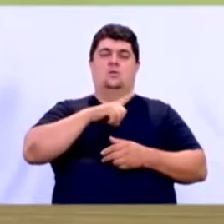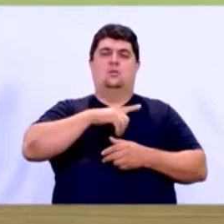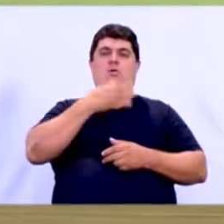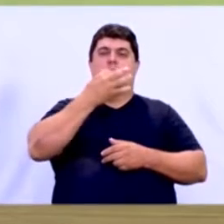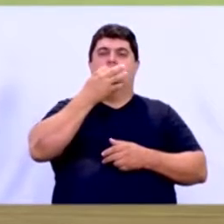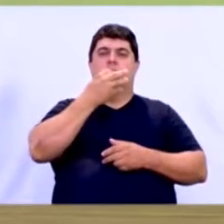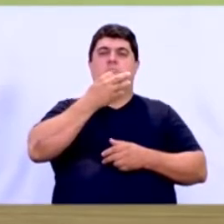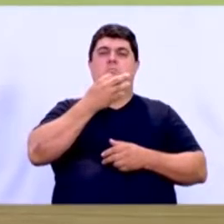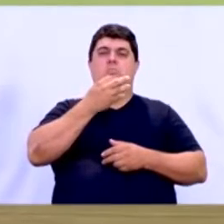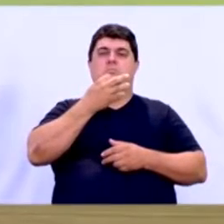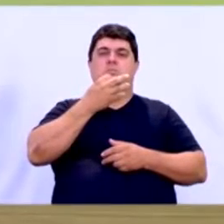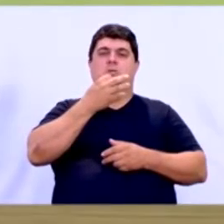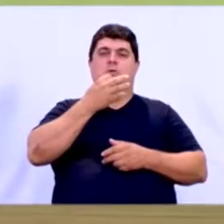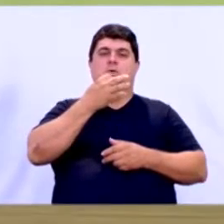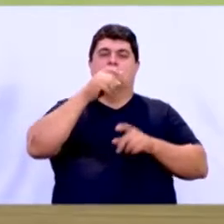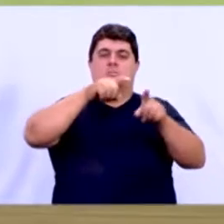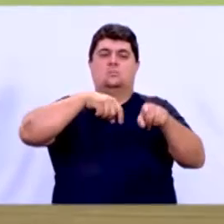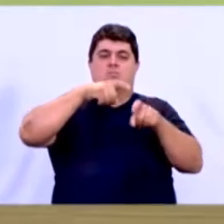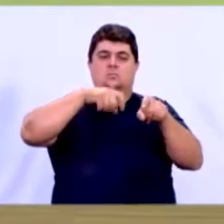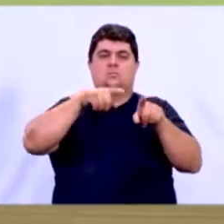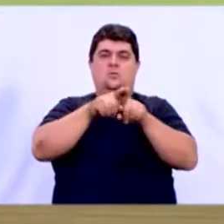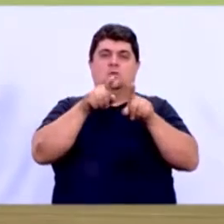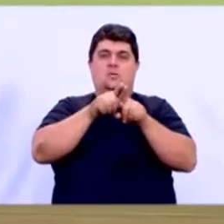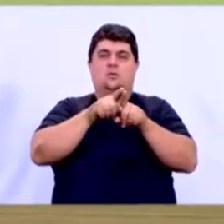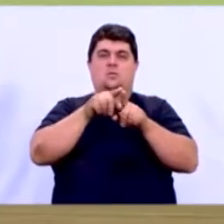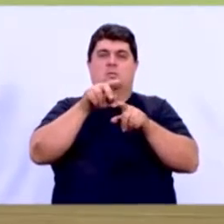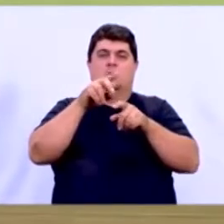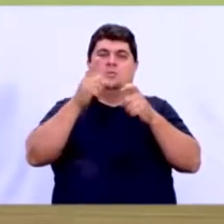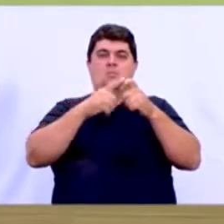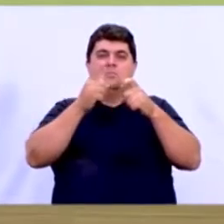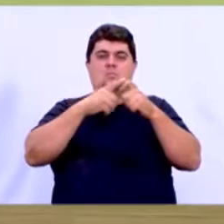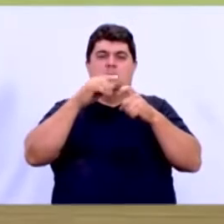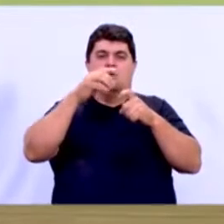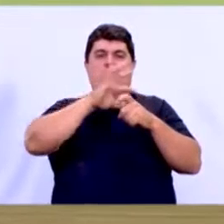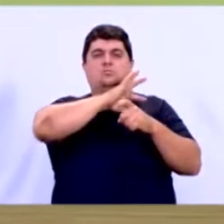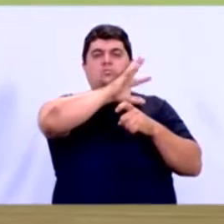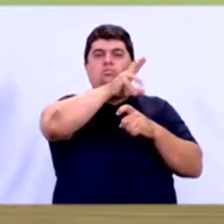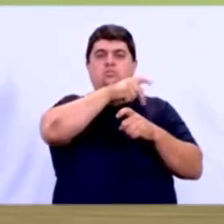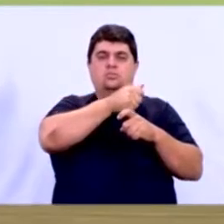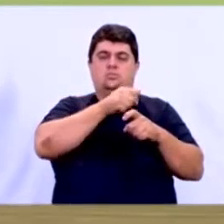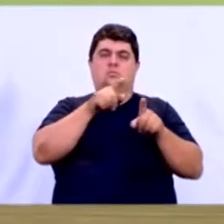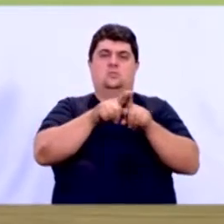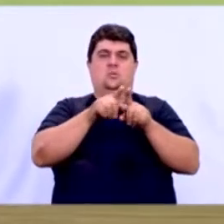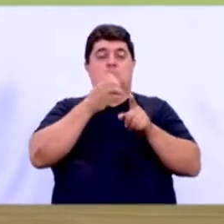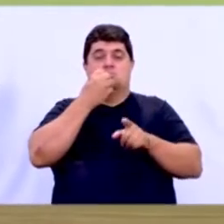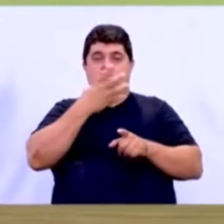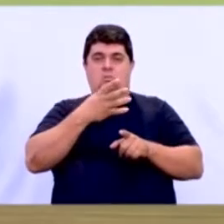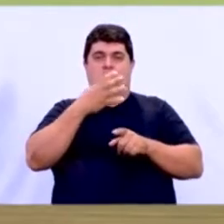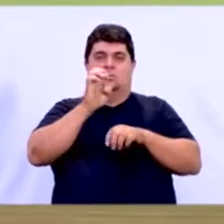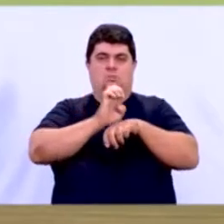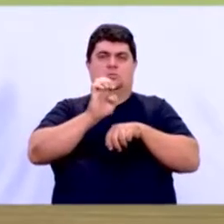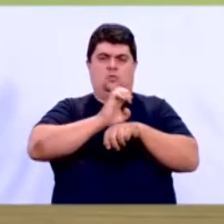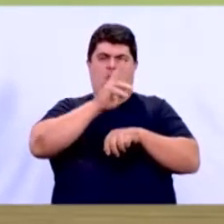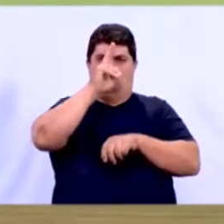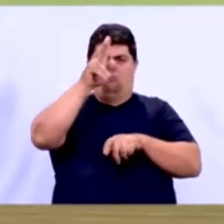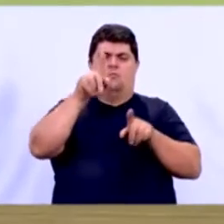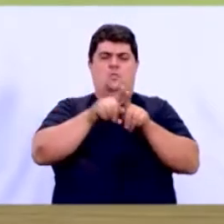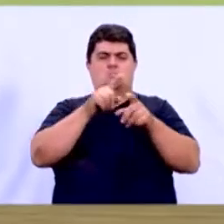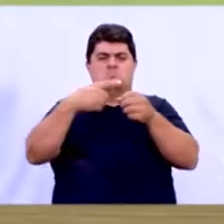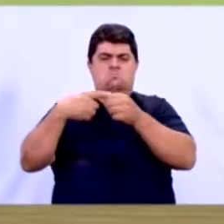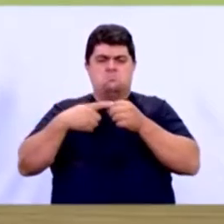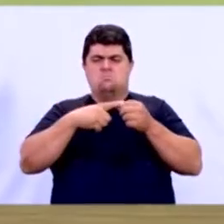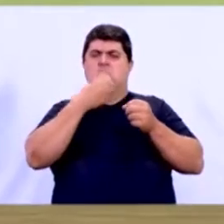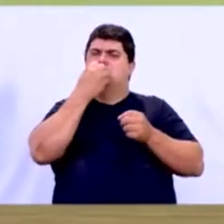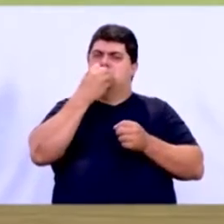negócio com agropecuária e veterinária, que também é uma área de atuação bastante forte dentro do estado. Alguns municípios do interior aí que